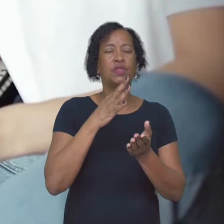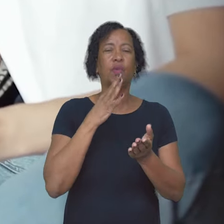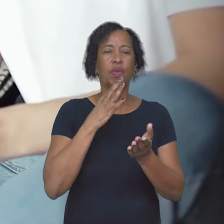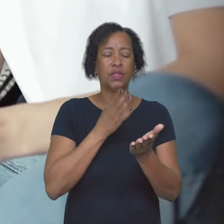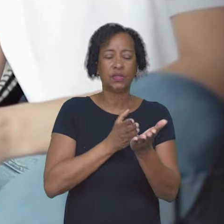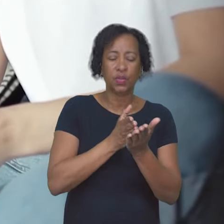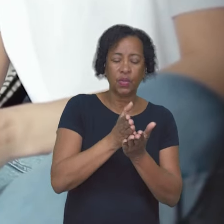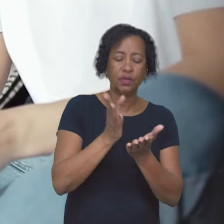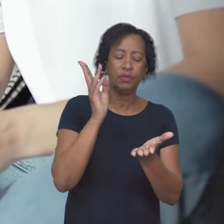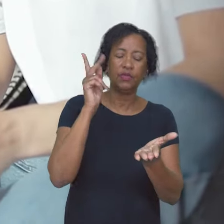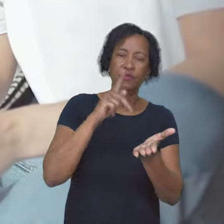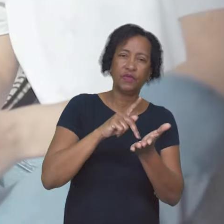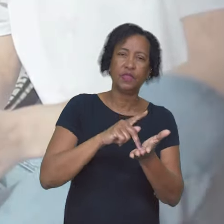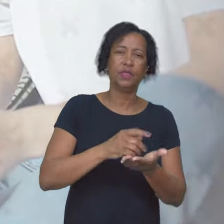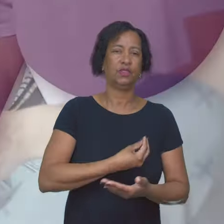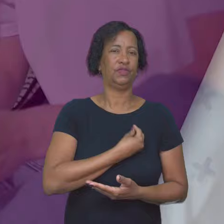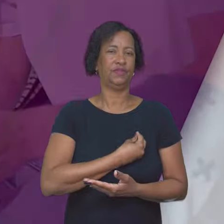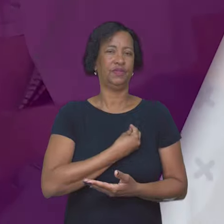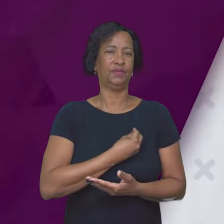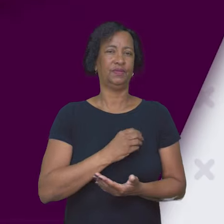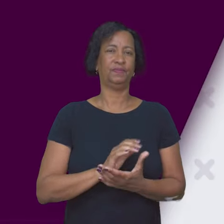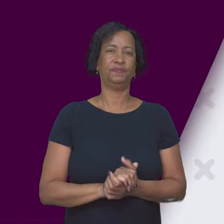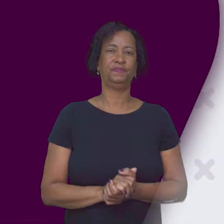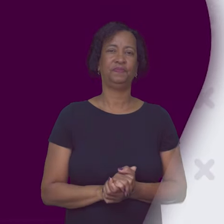verdade e a vida